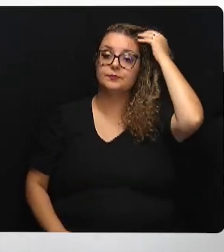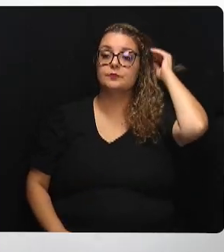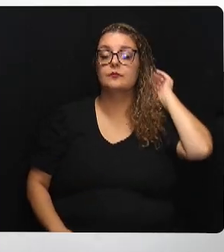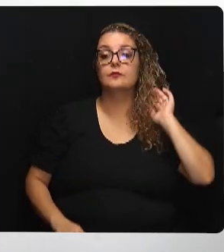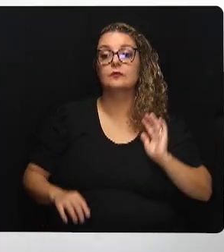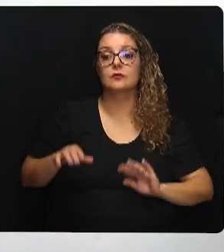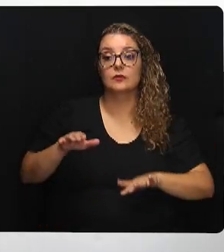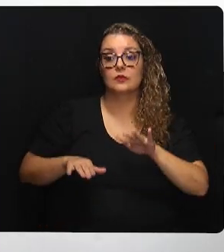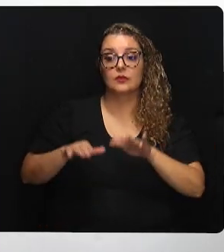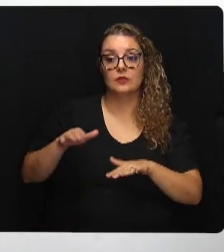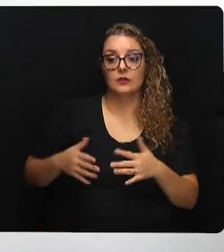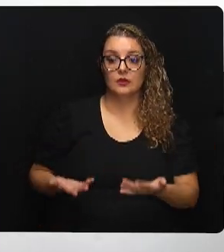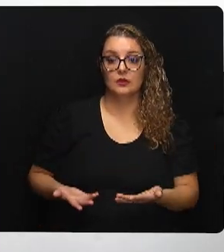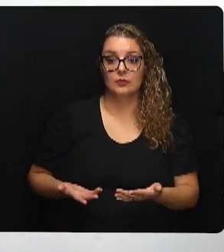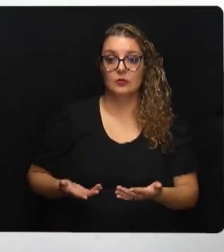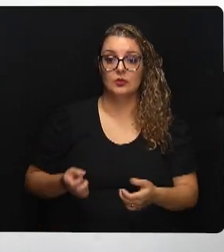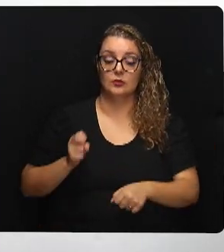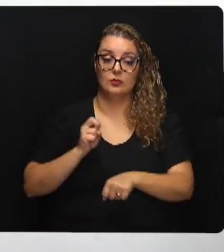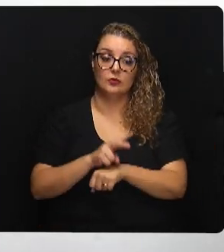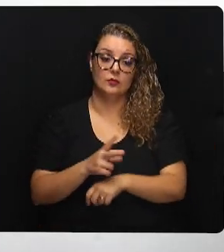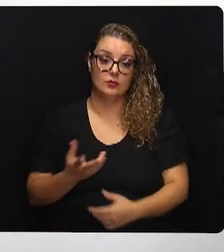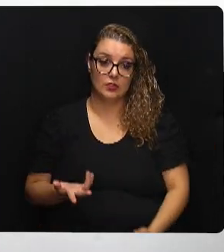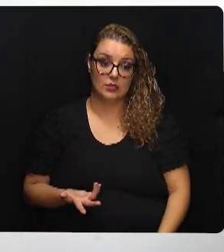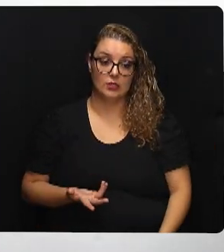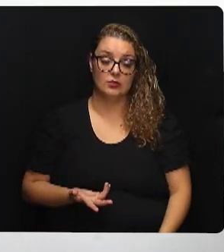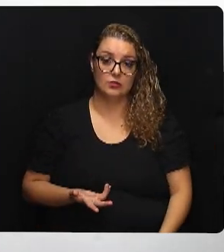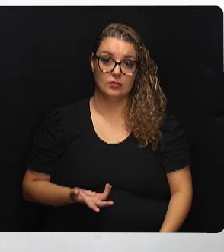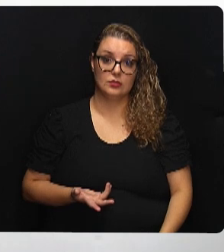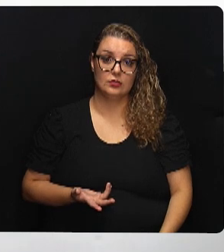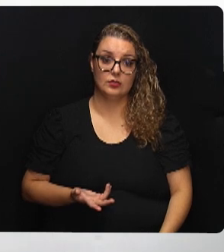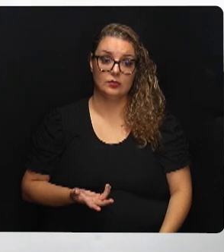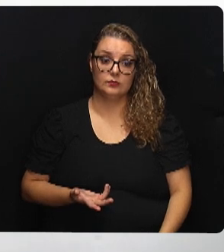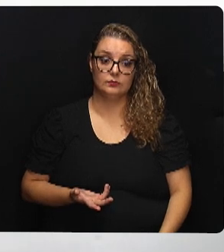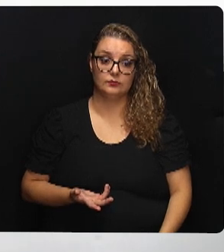existe, dependendo, né, do vírus